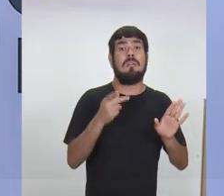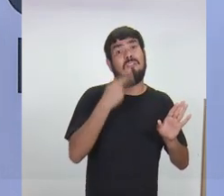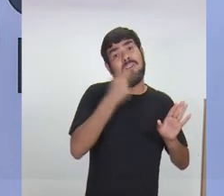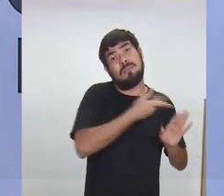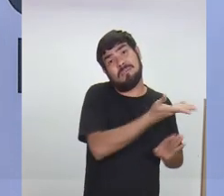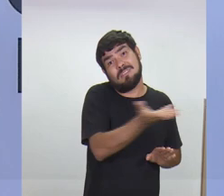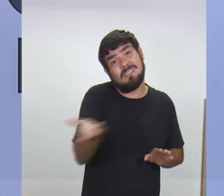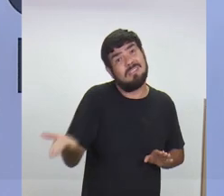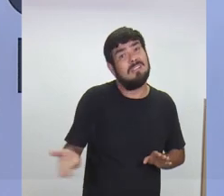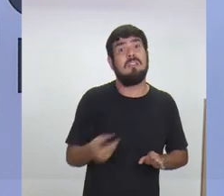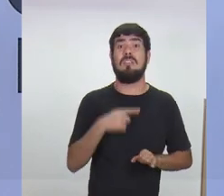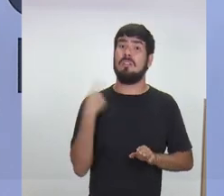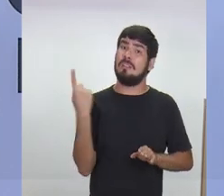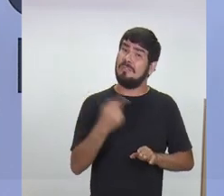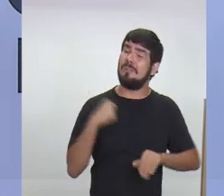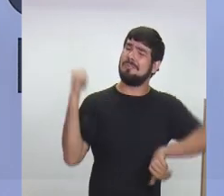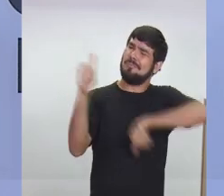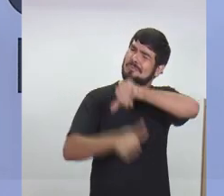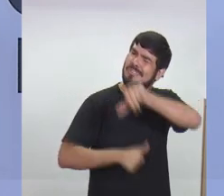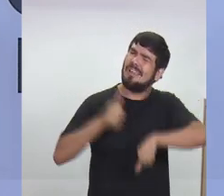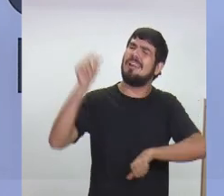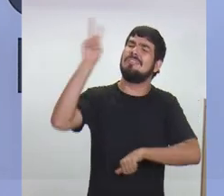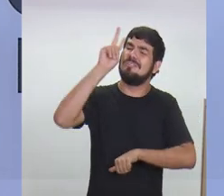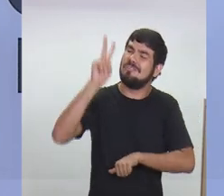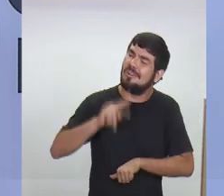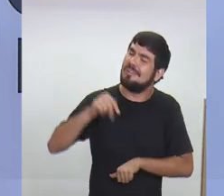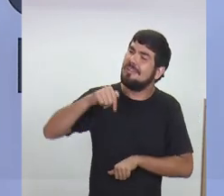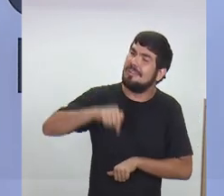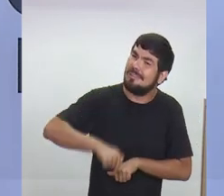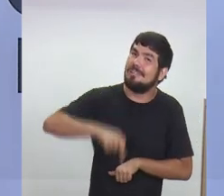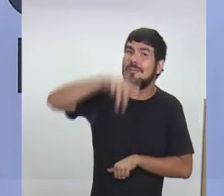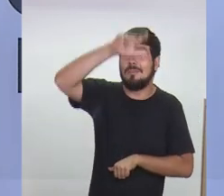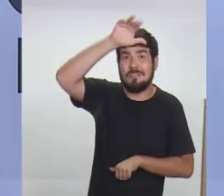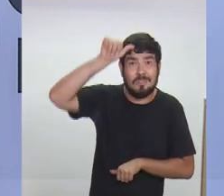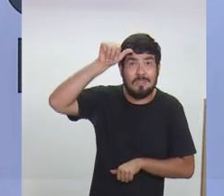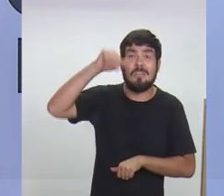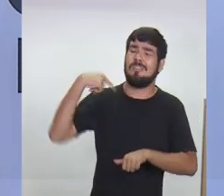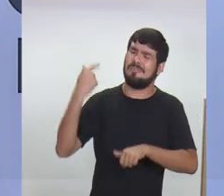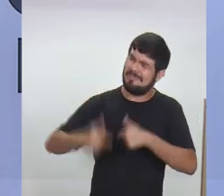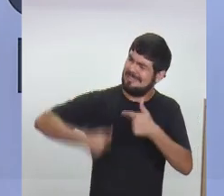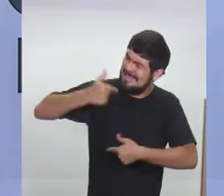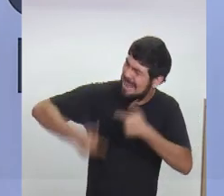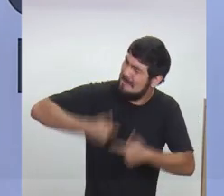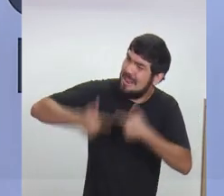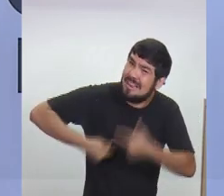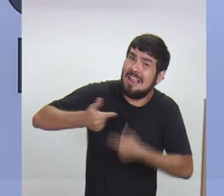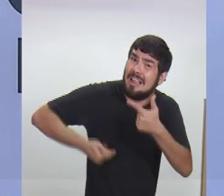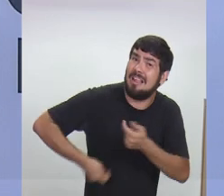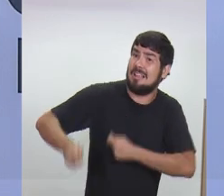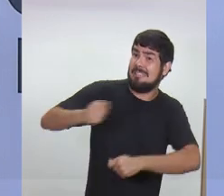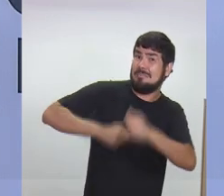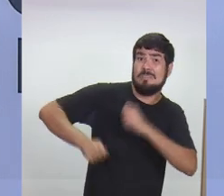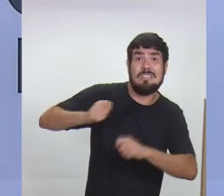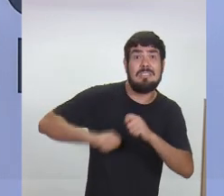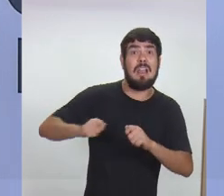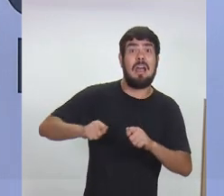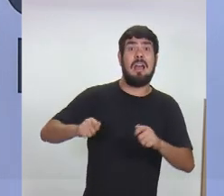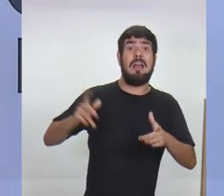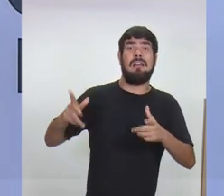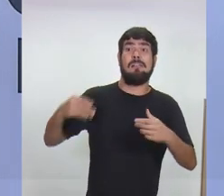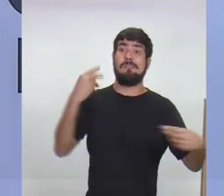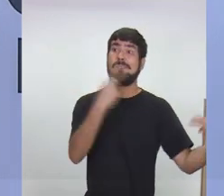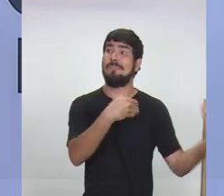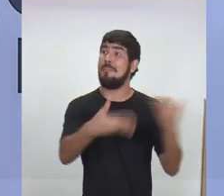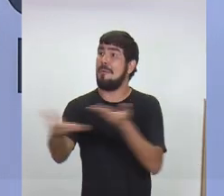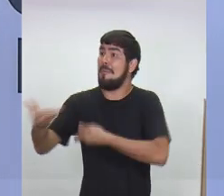assistindo nós vamos mudar a história do estado do amazonas nós vamos trabalhar e vamos administrar trazendo as políticas públicas tudo